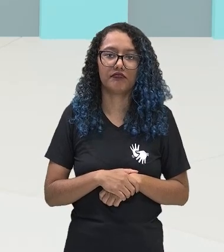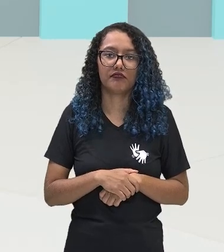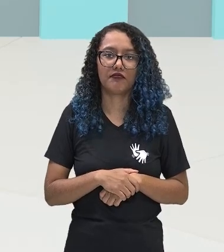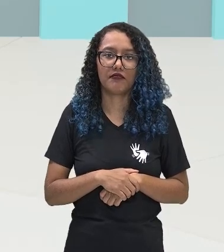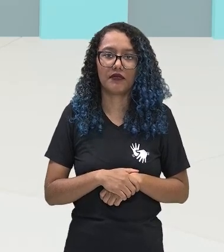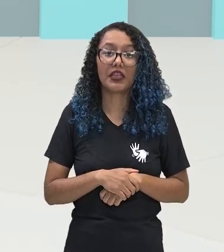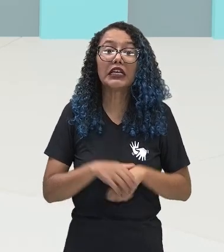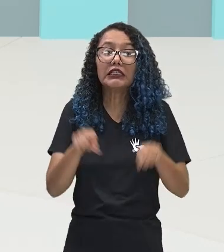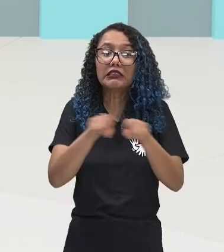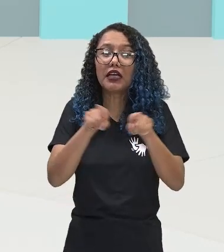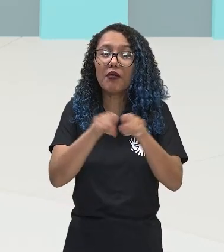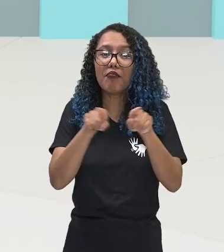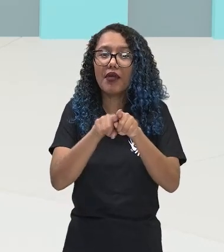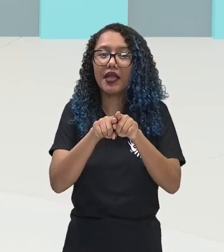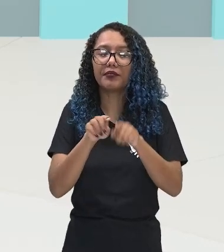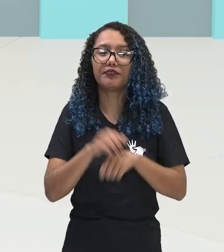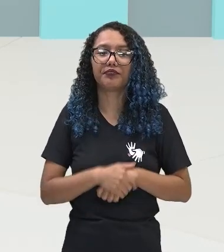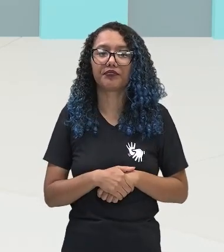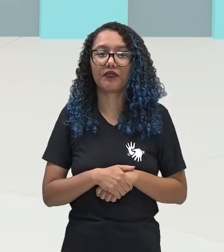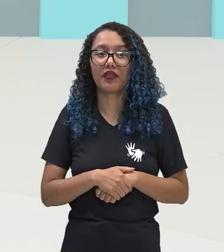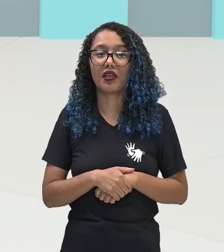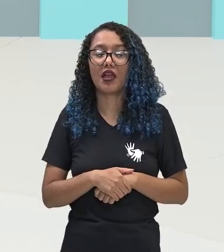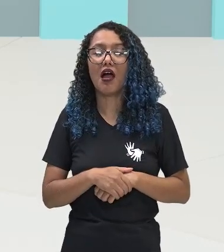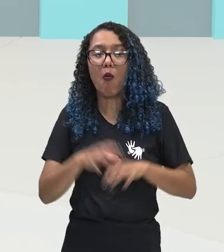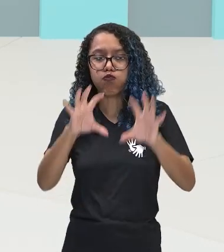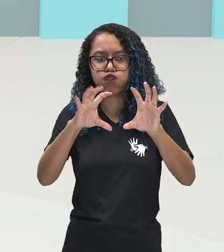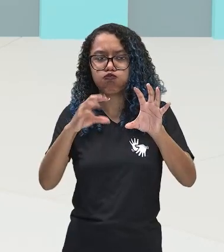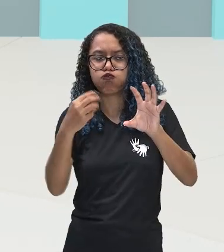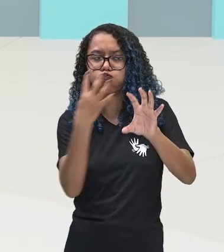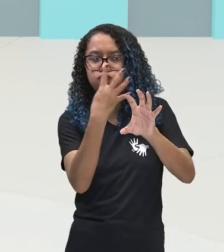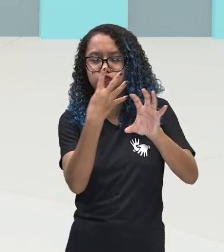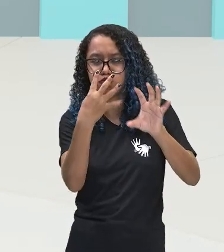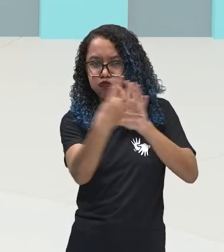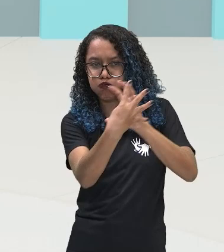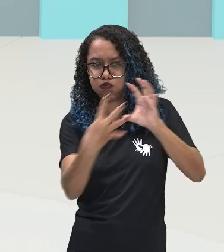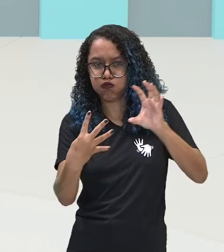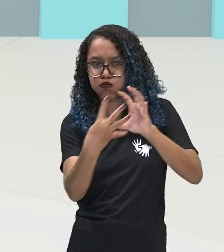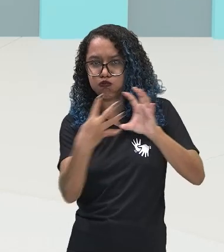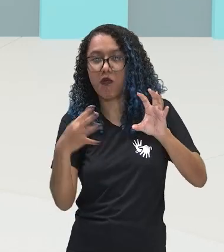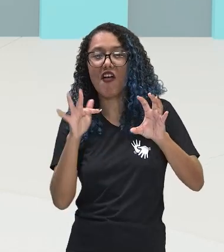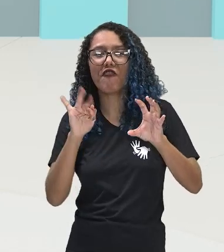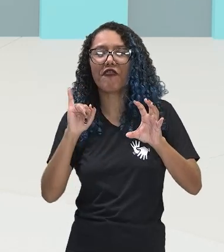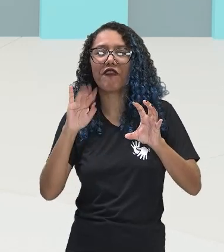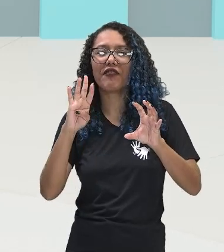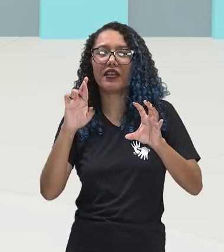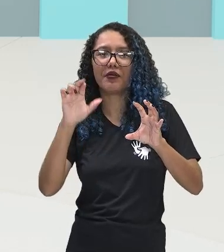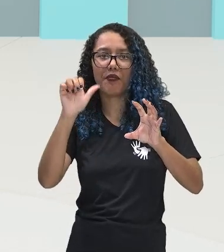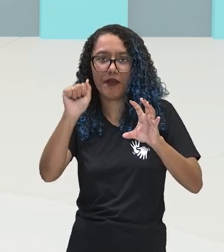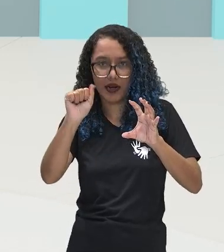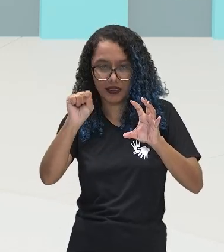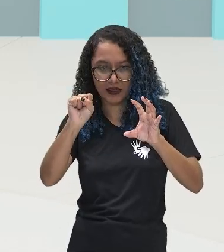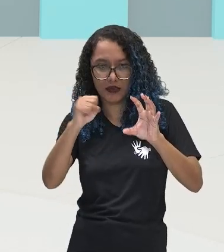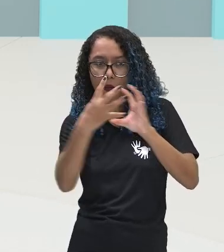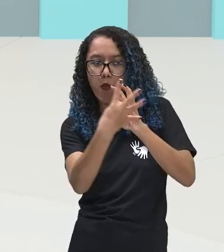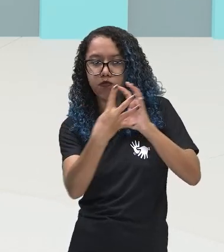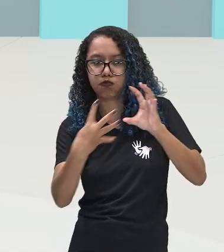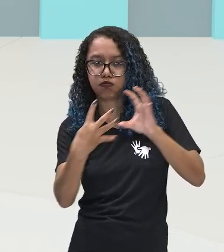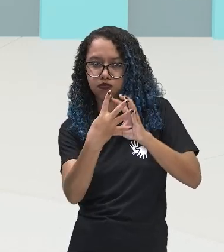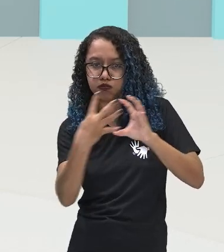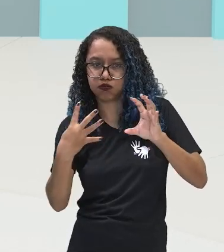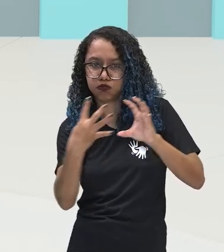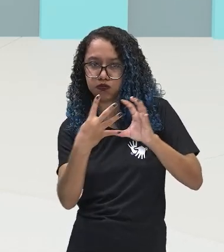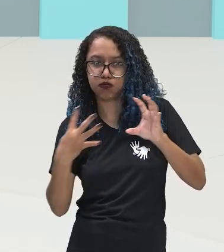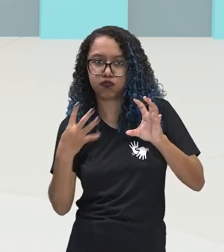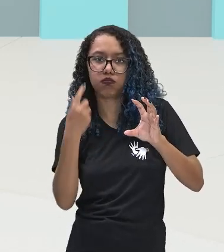das fibras né do glúteo eles elas são meio diagonais né Elas se inserem ali